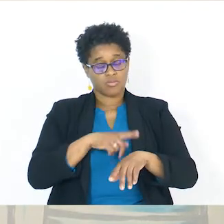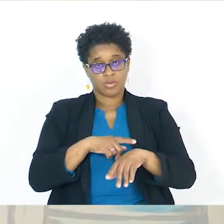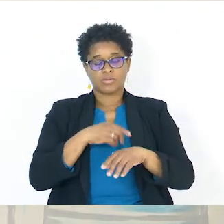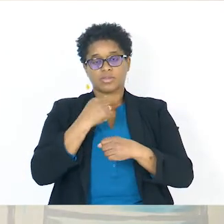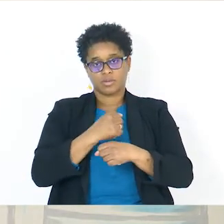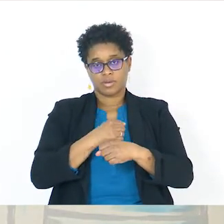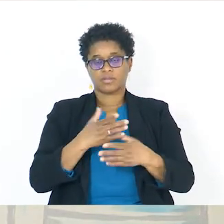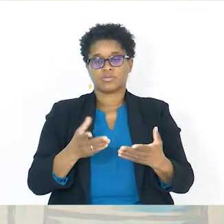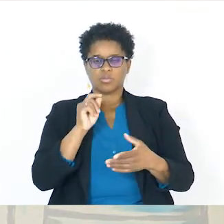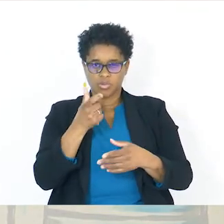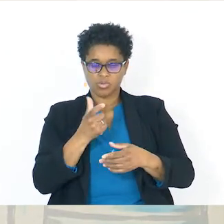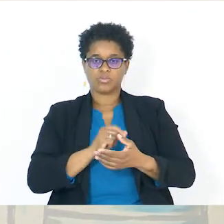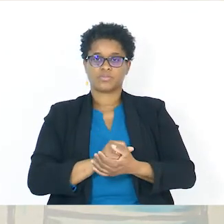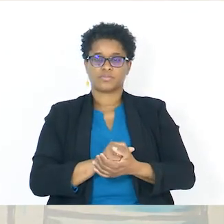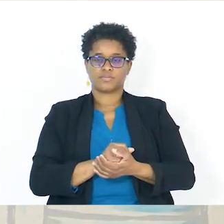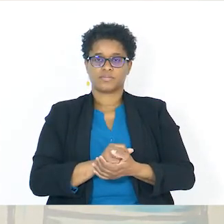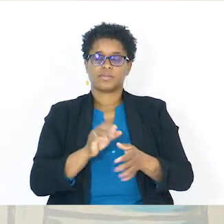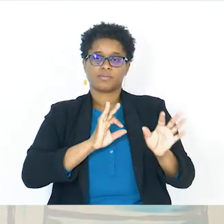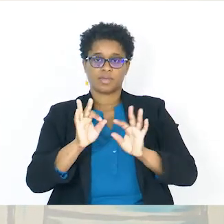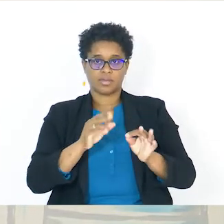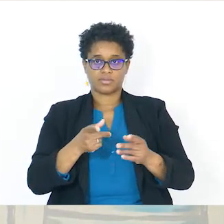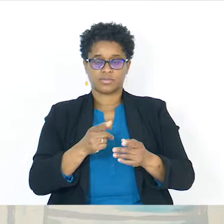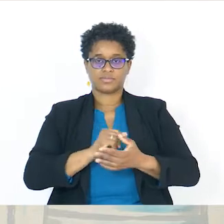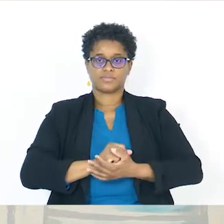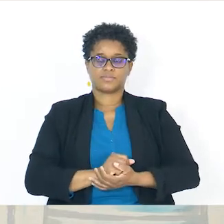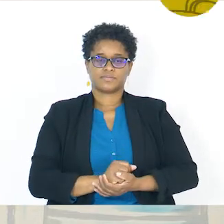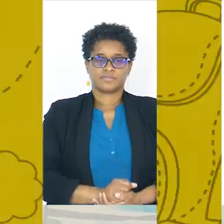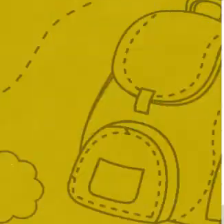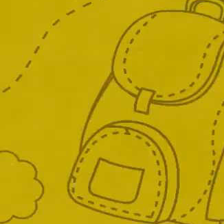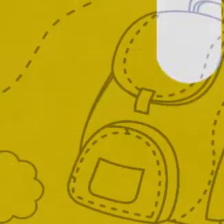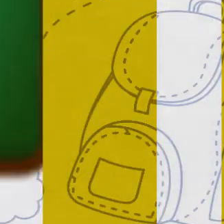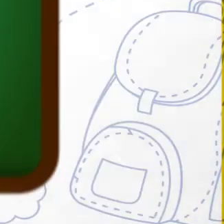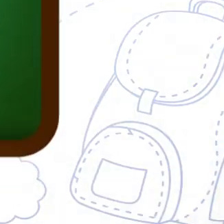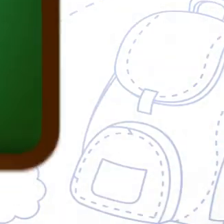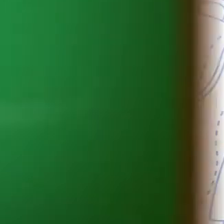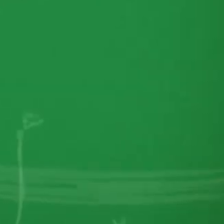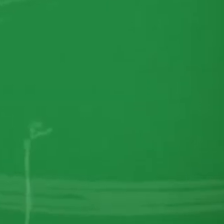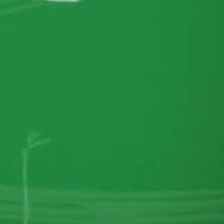o momento para exercitarmos um pouquinho. Preparados?